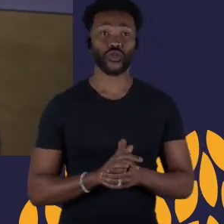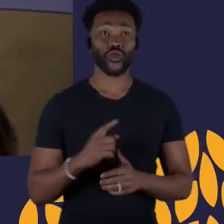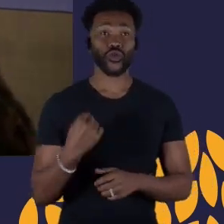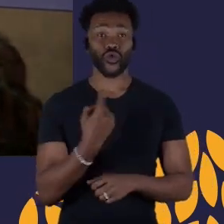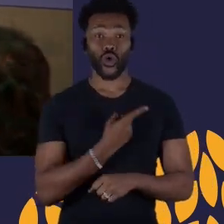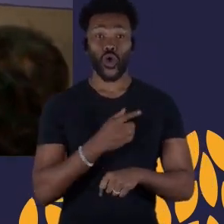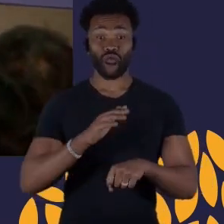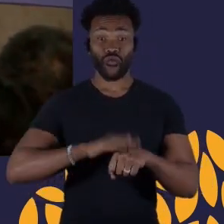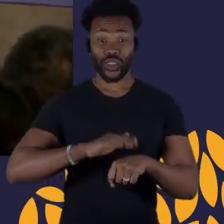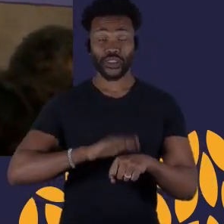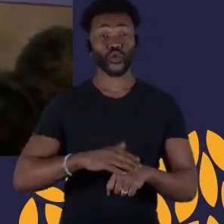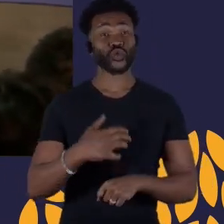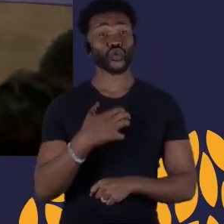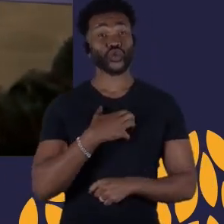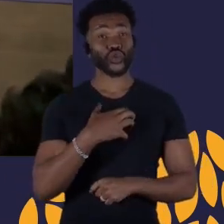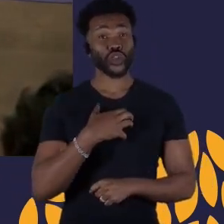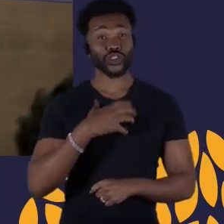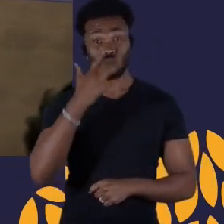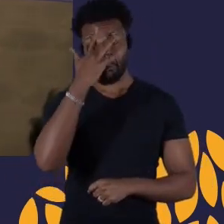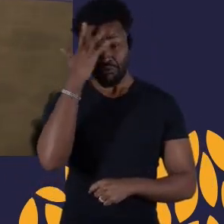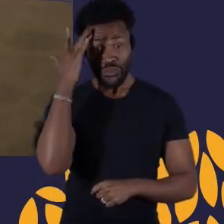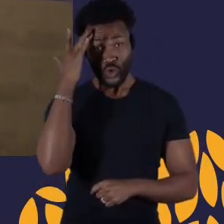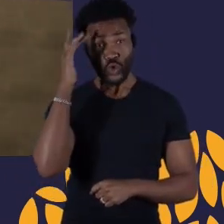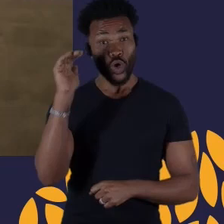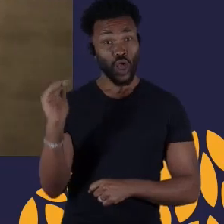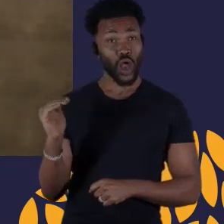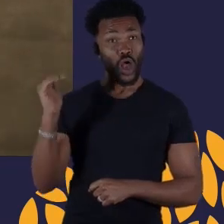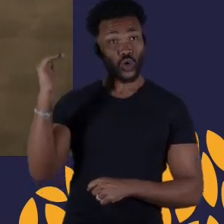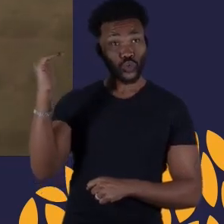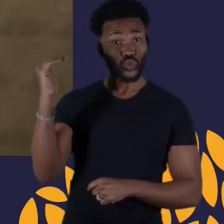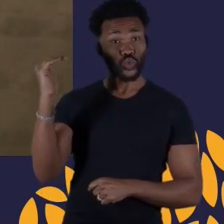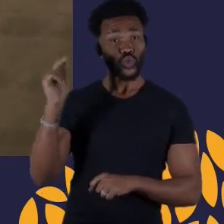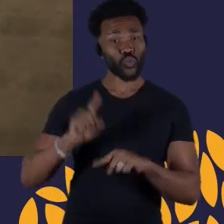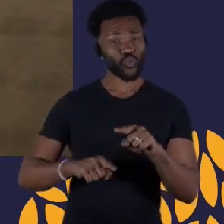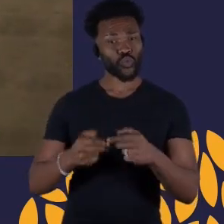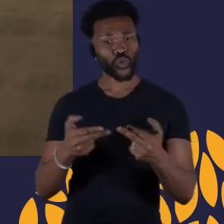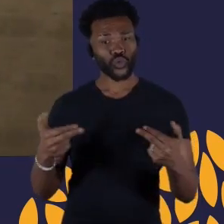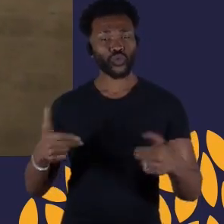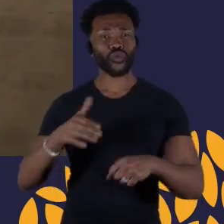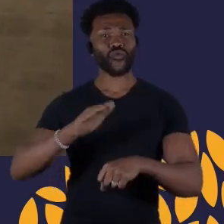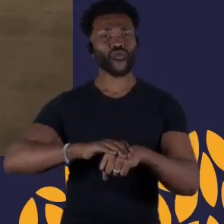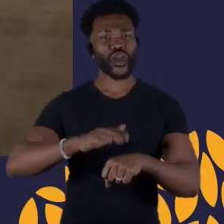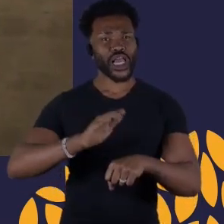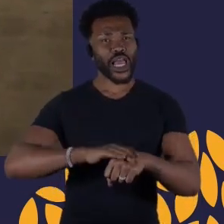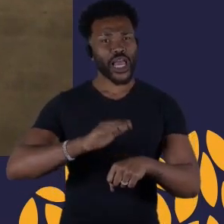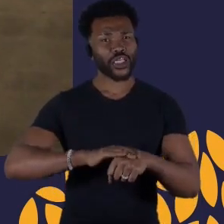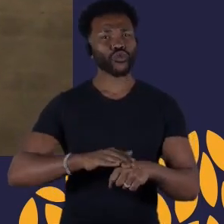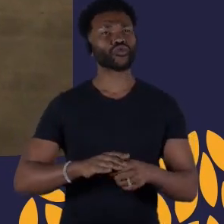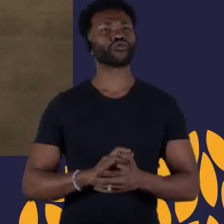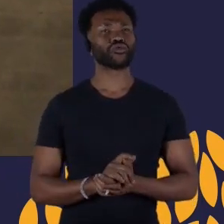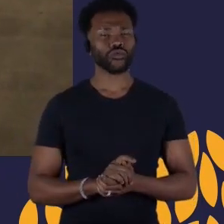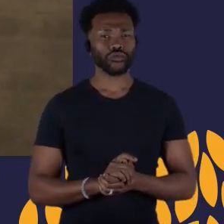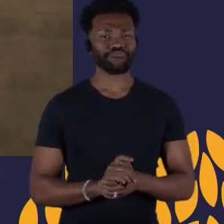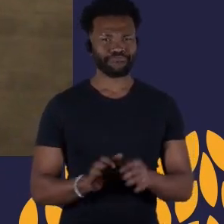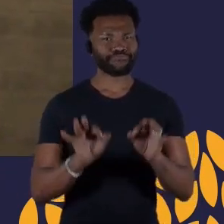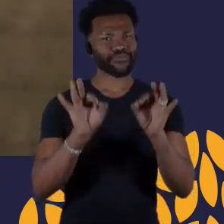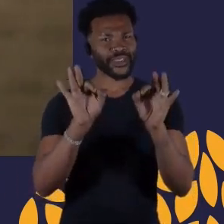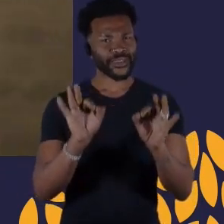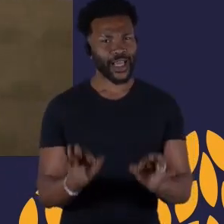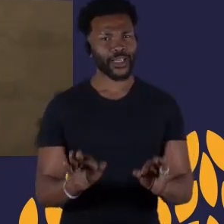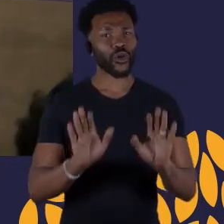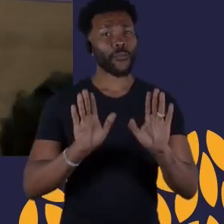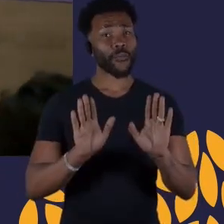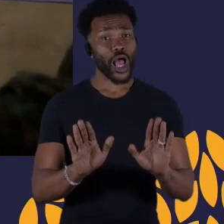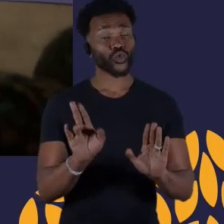fazer isso de um jeito que o uso adulto seja feito como tem que ser produzido, mas o